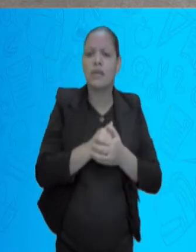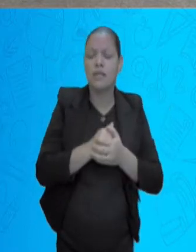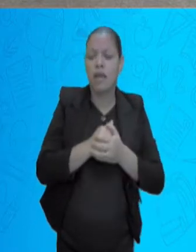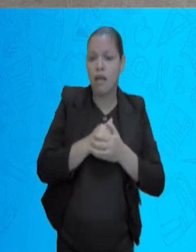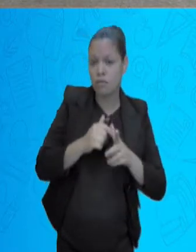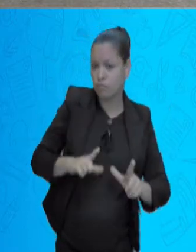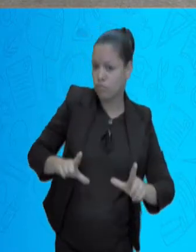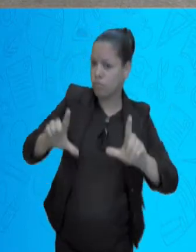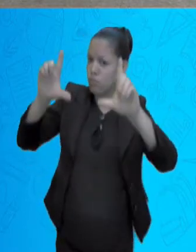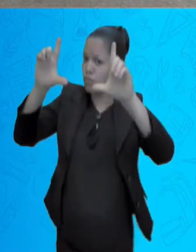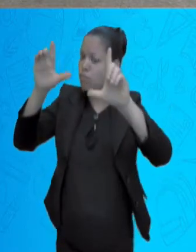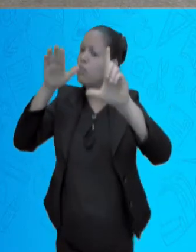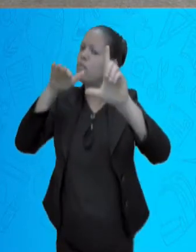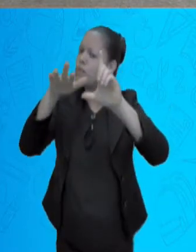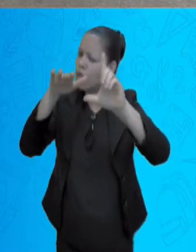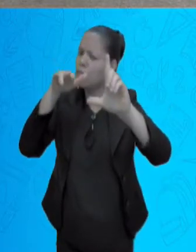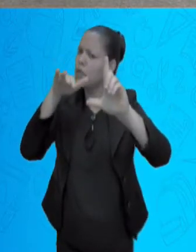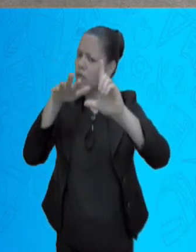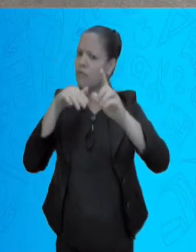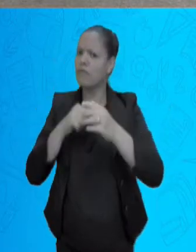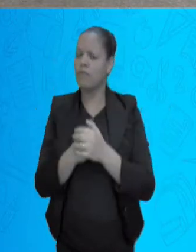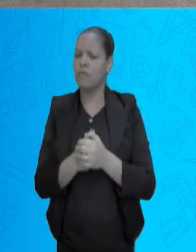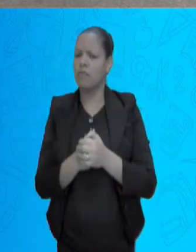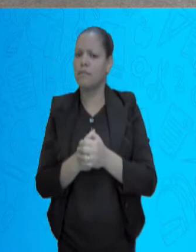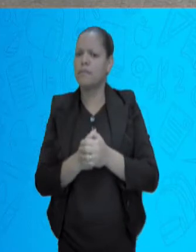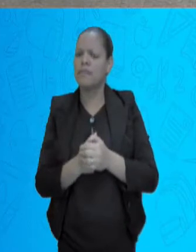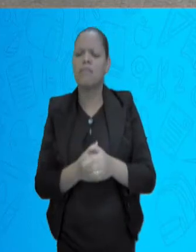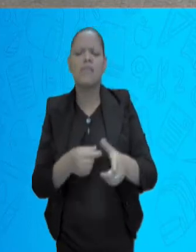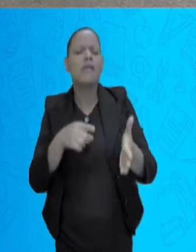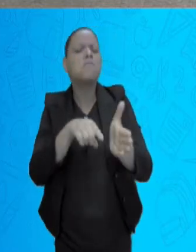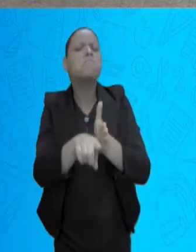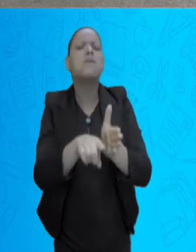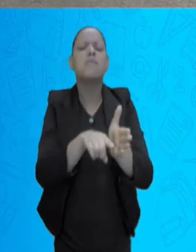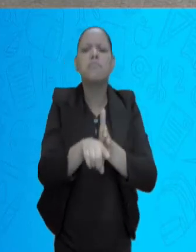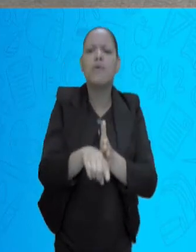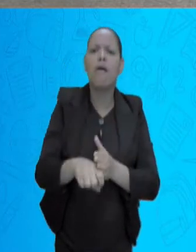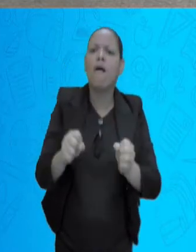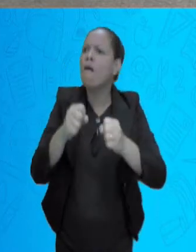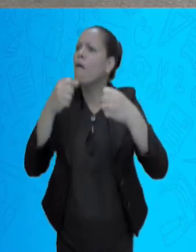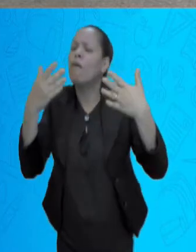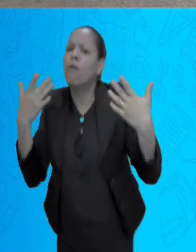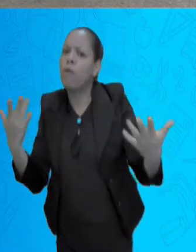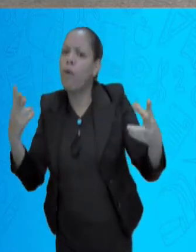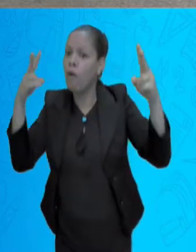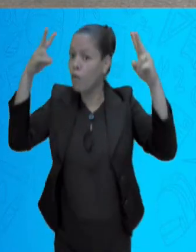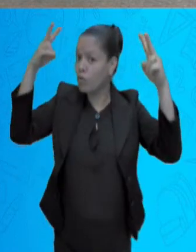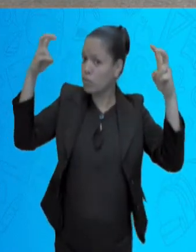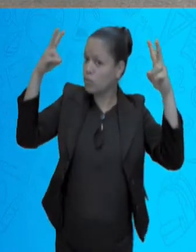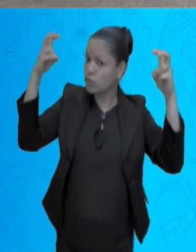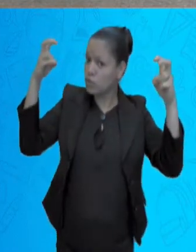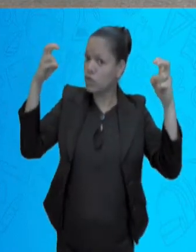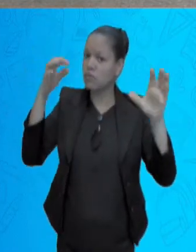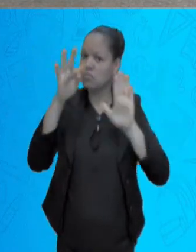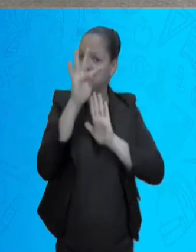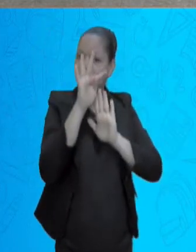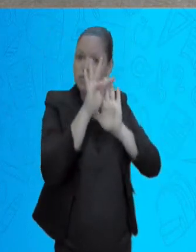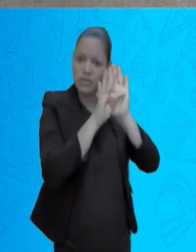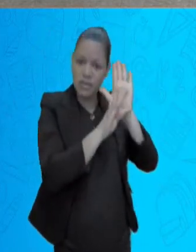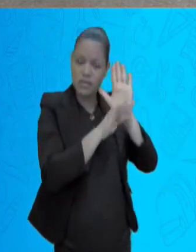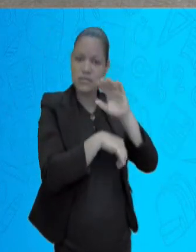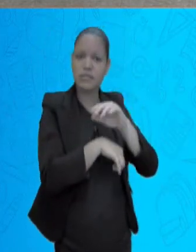SMED-GV. Lá foi perguntado qual era o título. Vamos recordar? O título